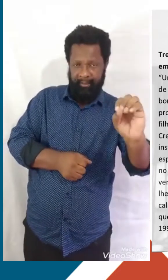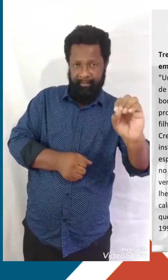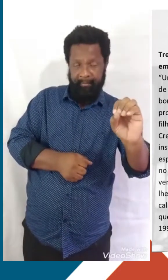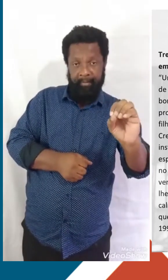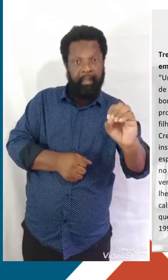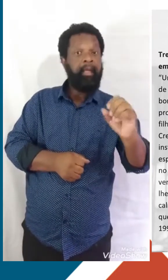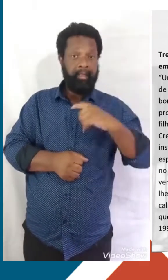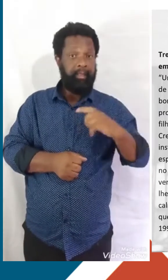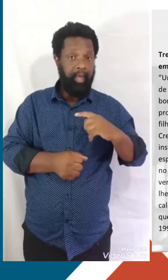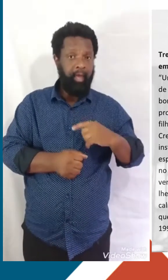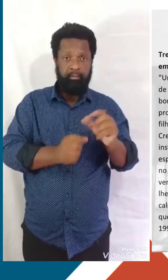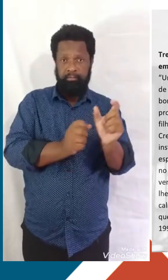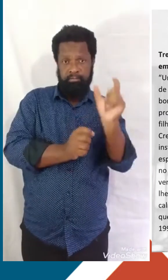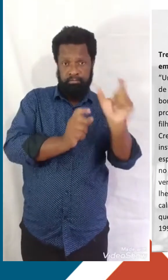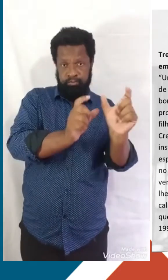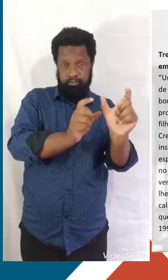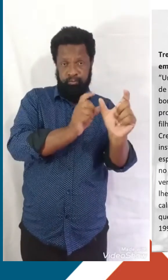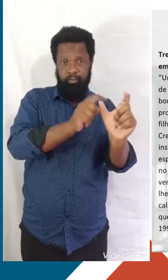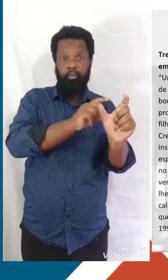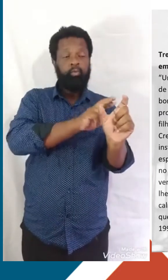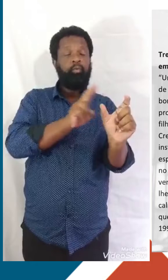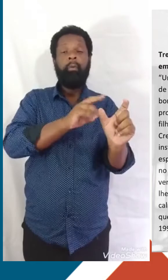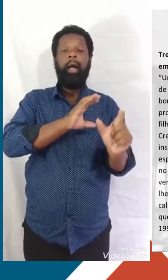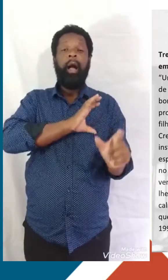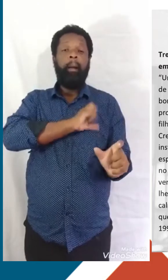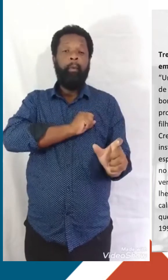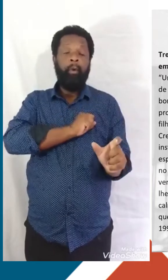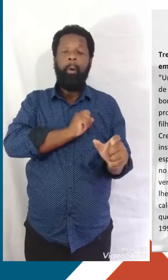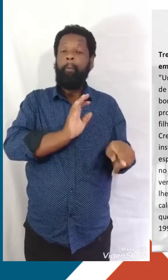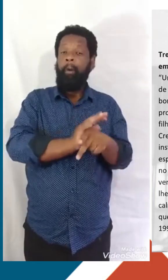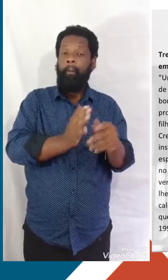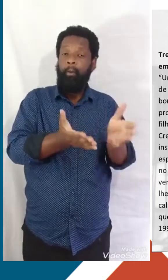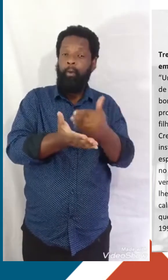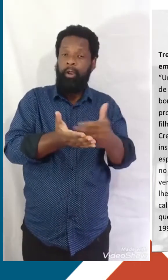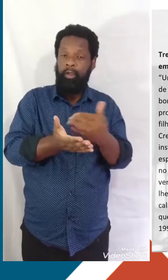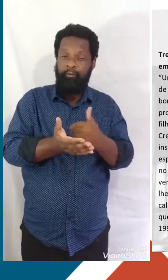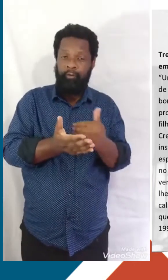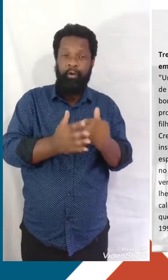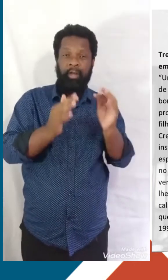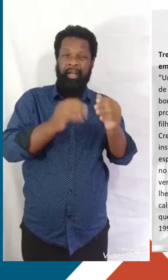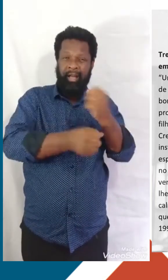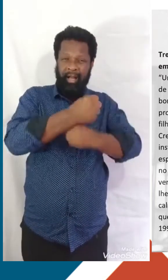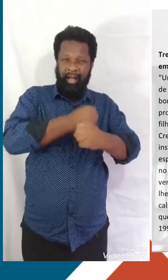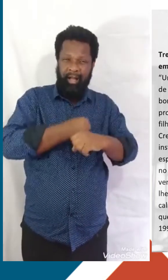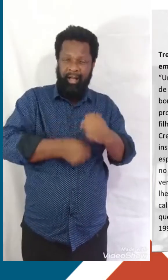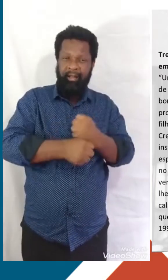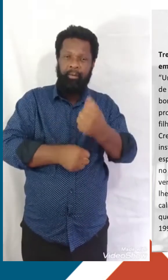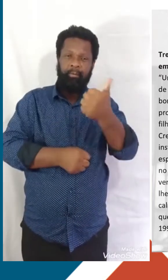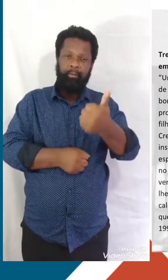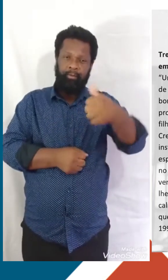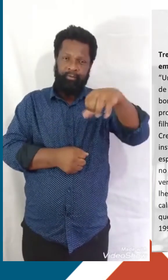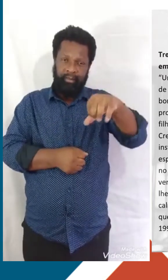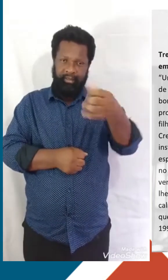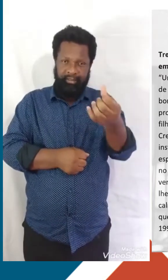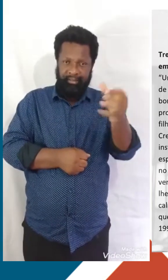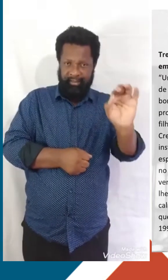Nós temos um trecho do conto Amor, publicado no livro Laços de Família, em 1960, em